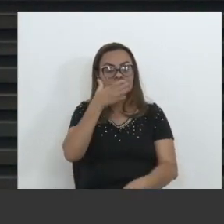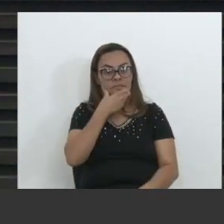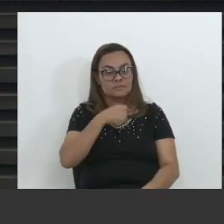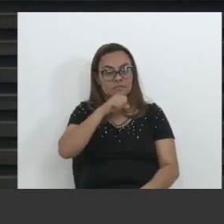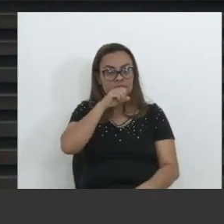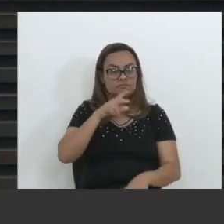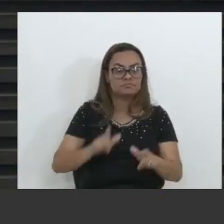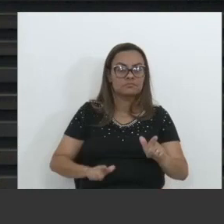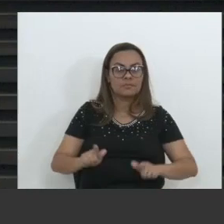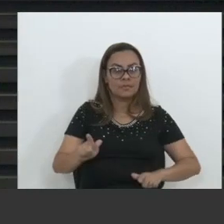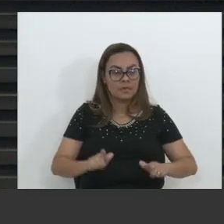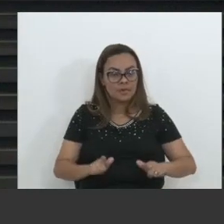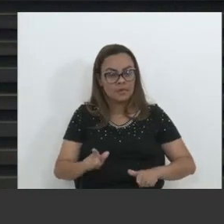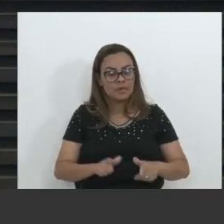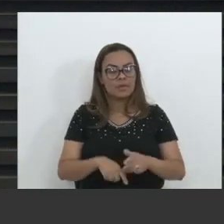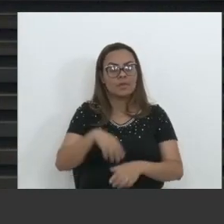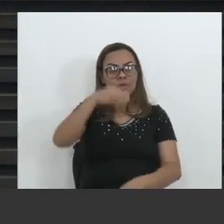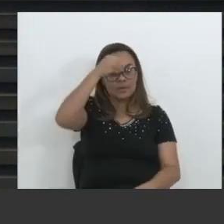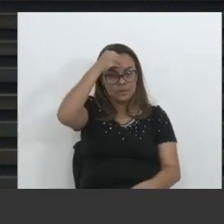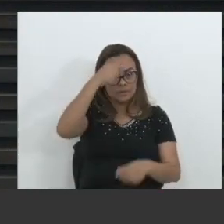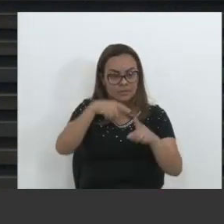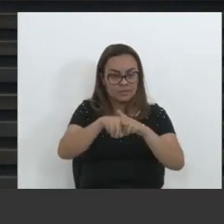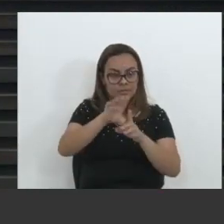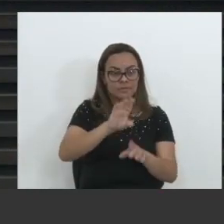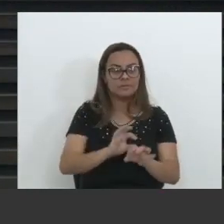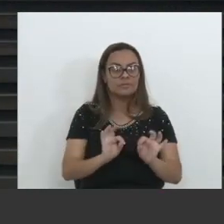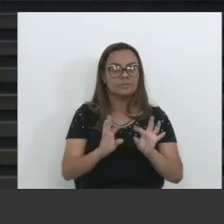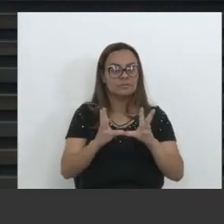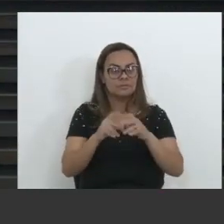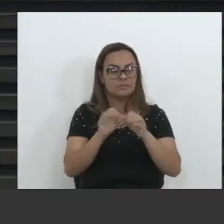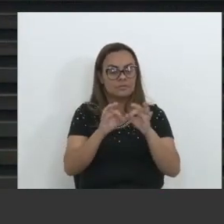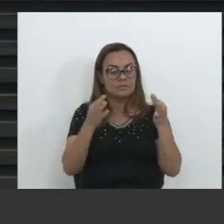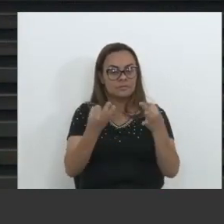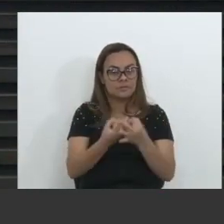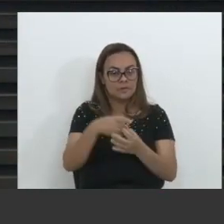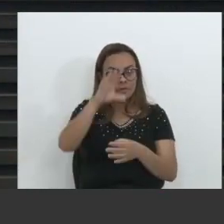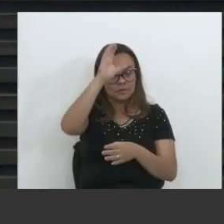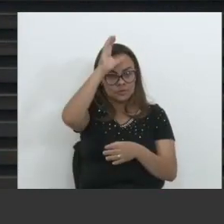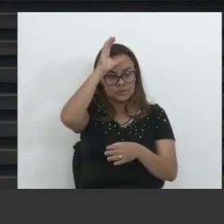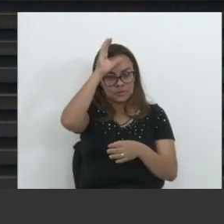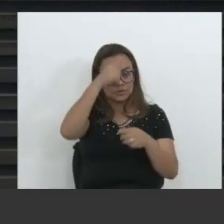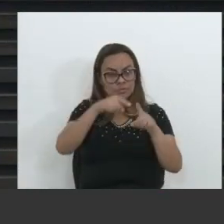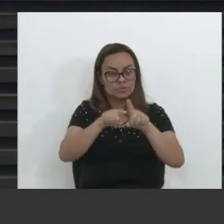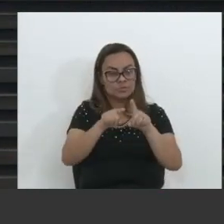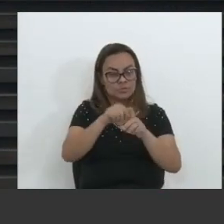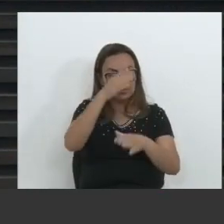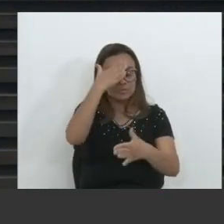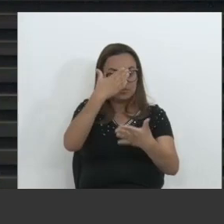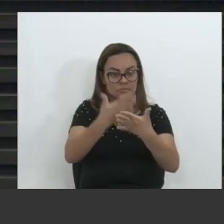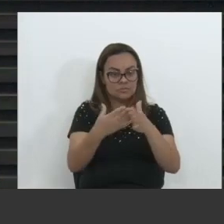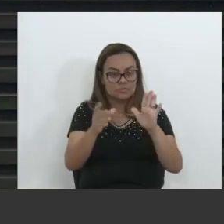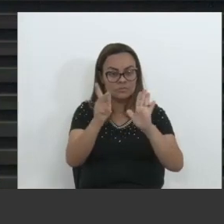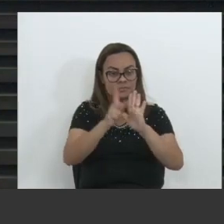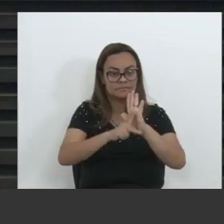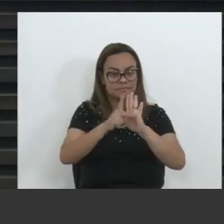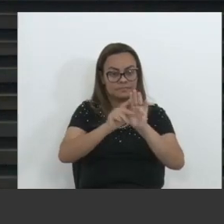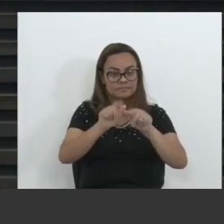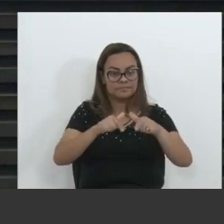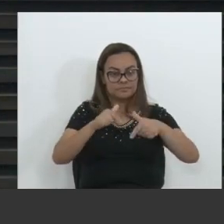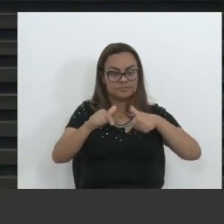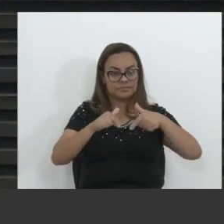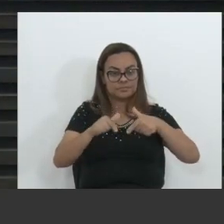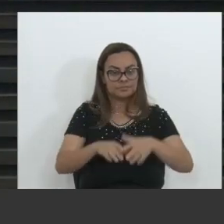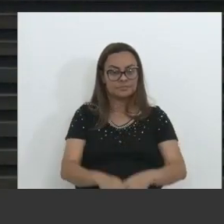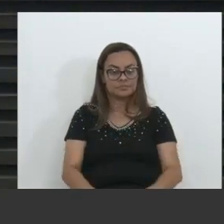primas primos sobrinhas eh aos meus tios que confiaram tanto no projeto no meu trabalho